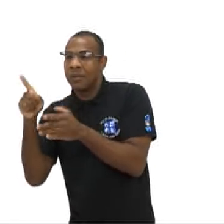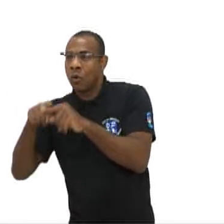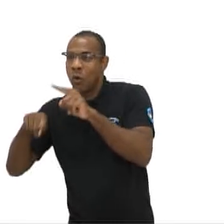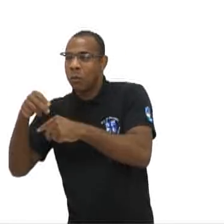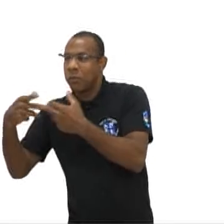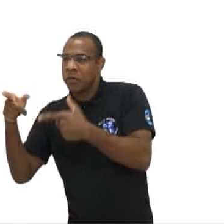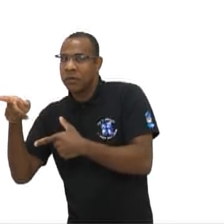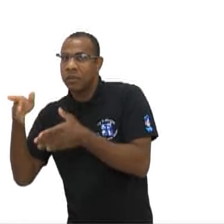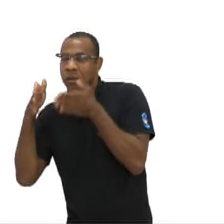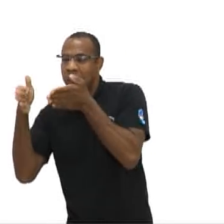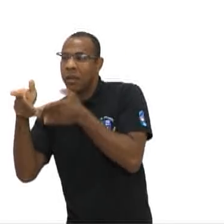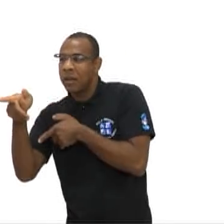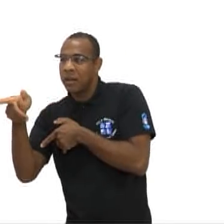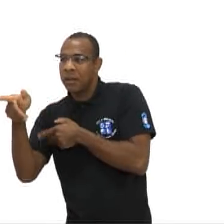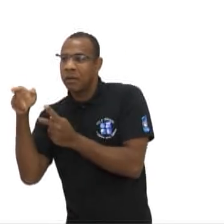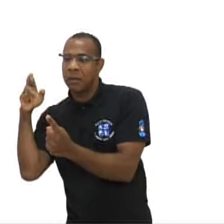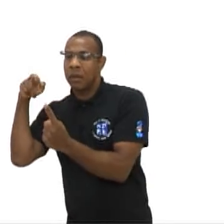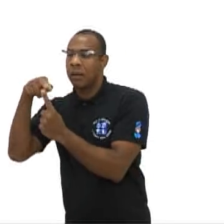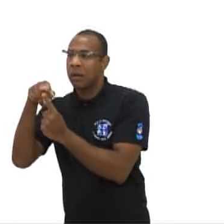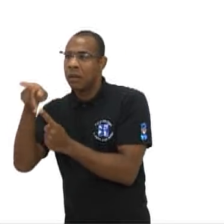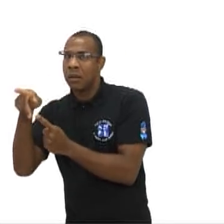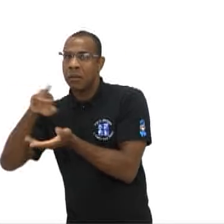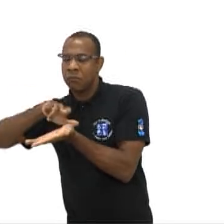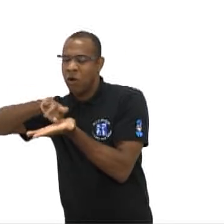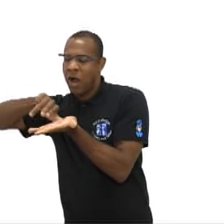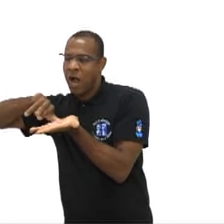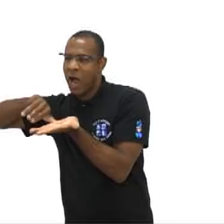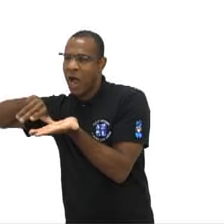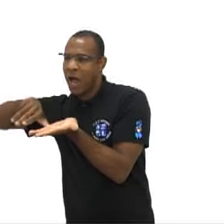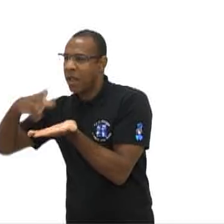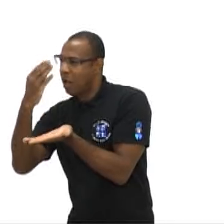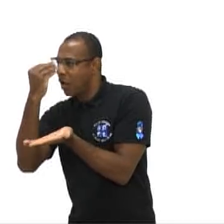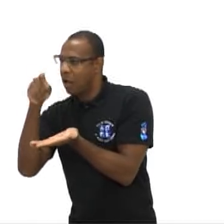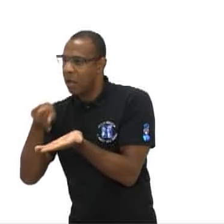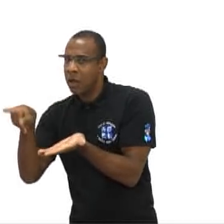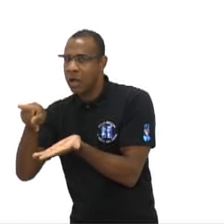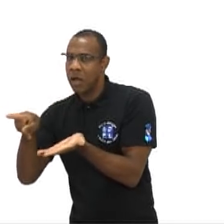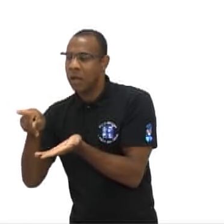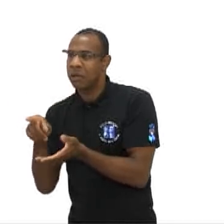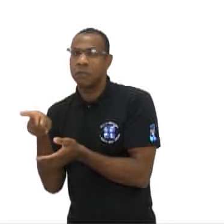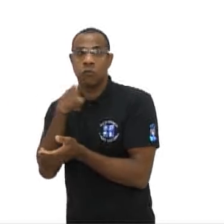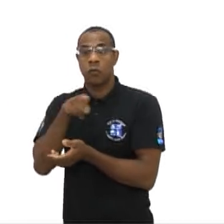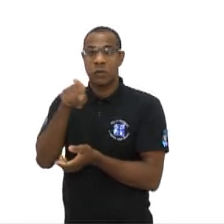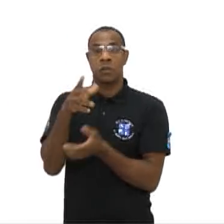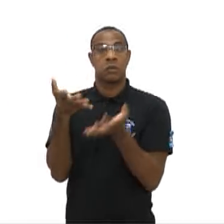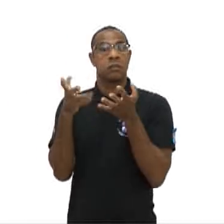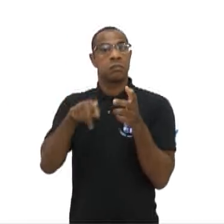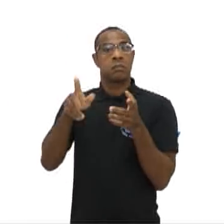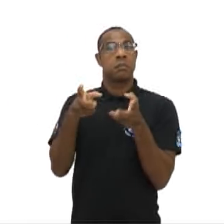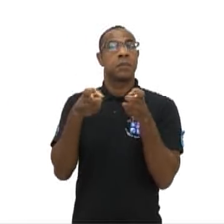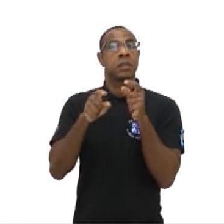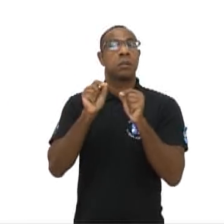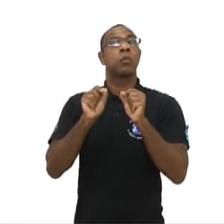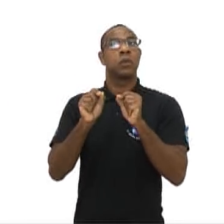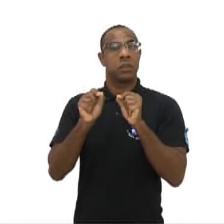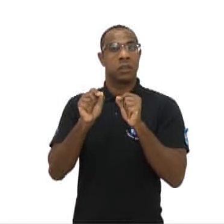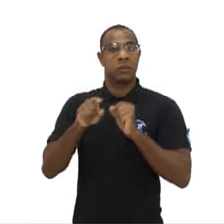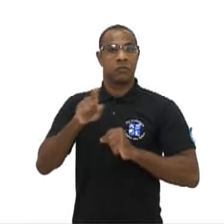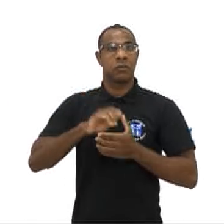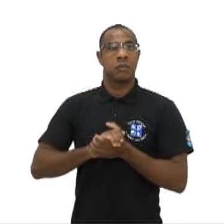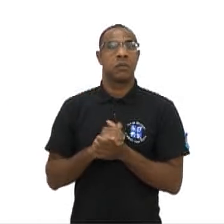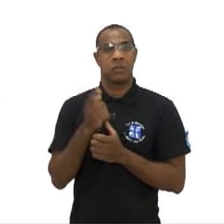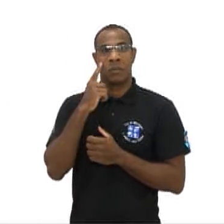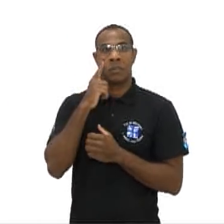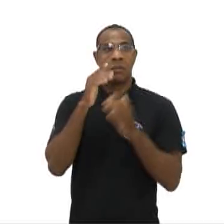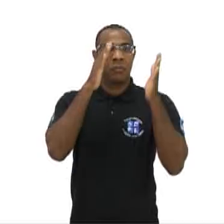objeto como referência e eu estou vendo inúmeras imagens. Mas o que eu quero que vocês percebam, até por isso que eu quis colocar assim um